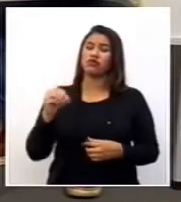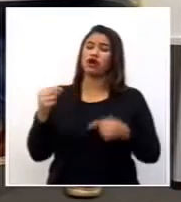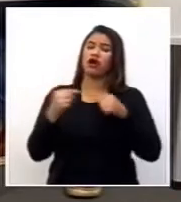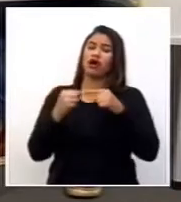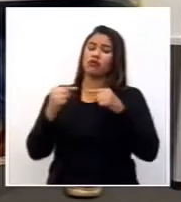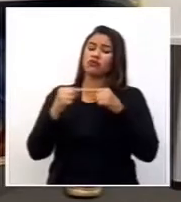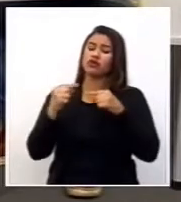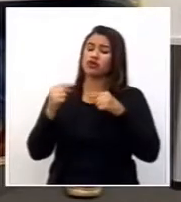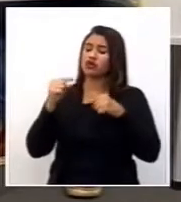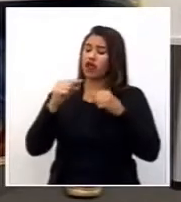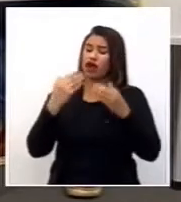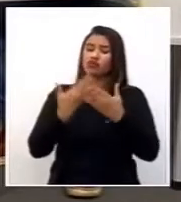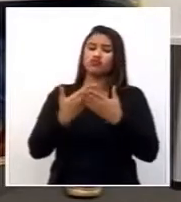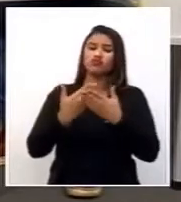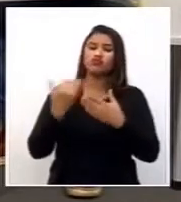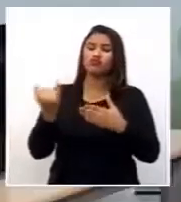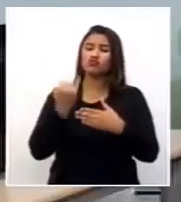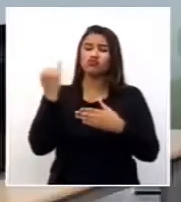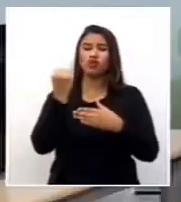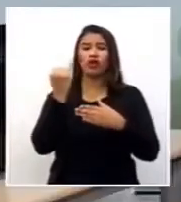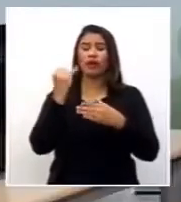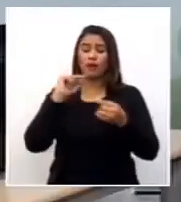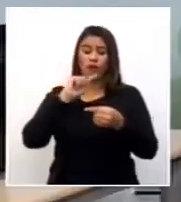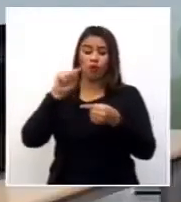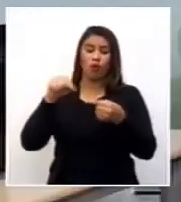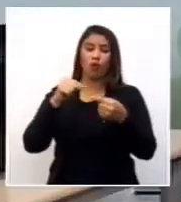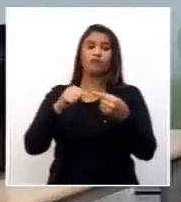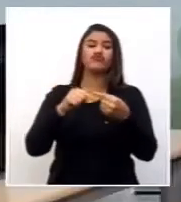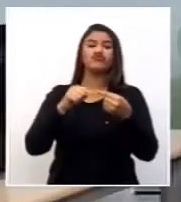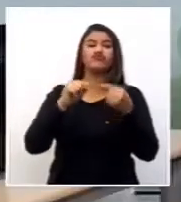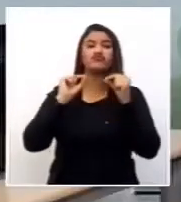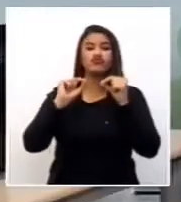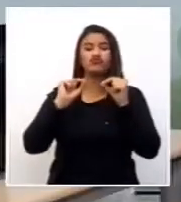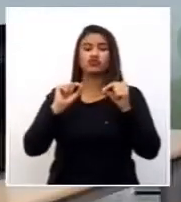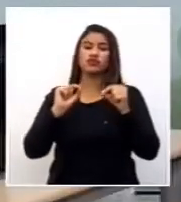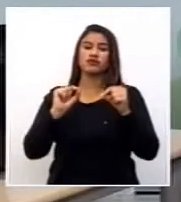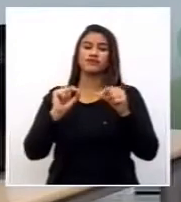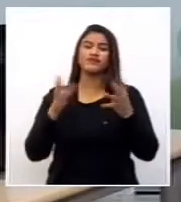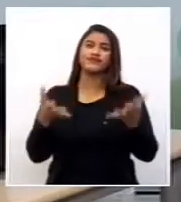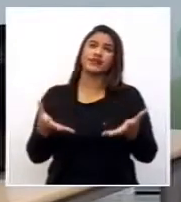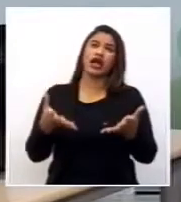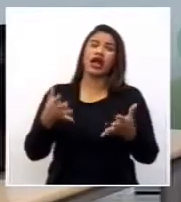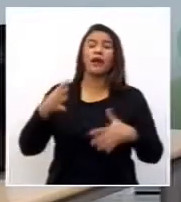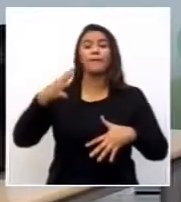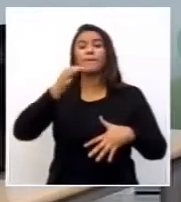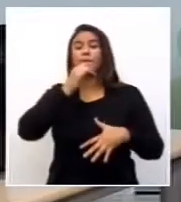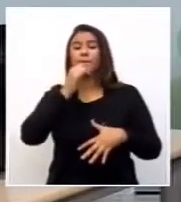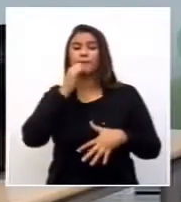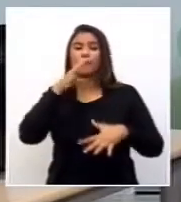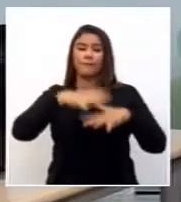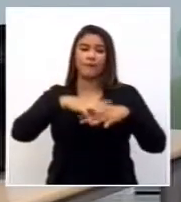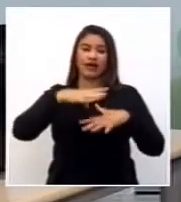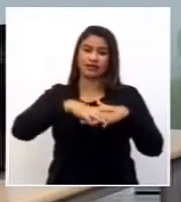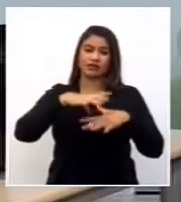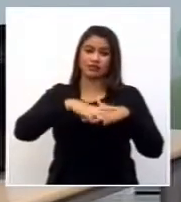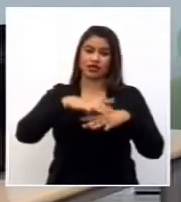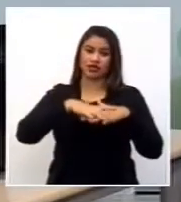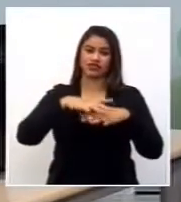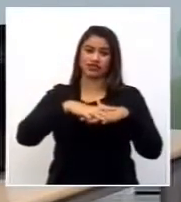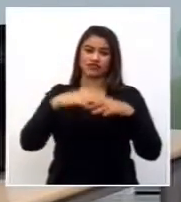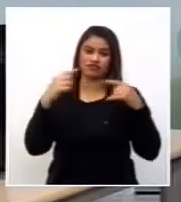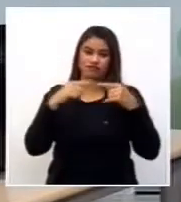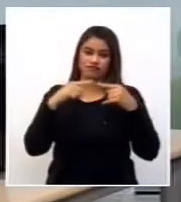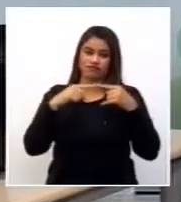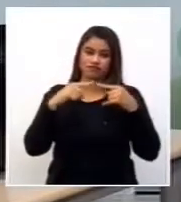dessa aula, né? Qual a importância, qual o objetivo, né? Qual o objetivo dessa aula que nós temos. Na perspectiva da matemática, e vamos trazer um pouquinho mais para a